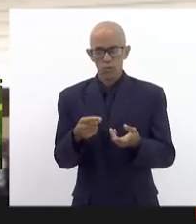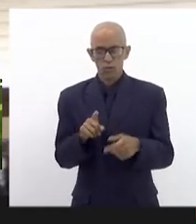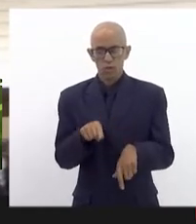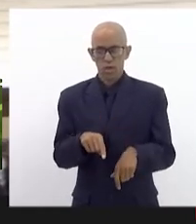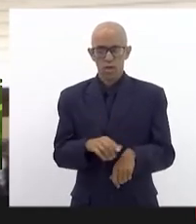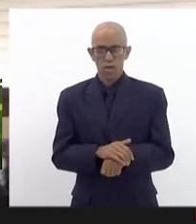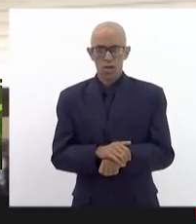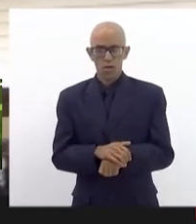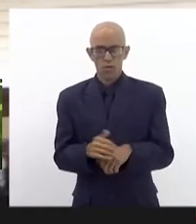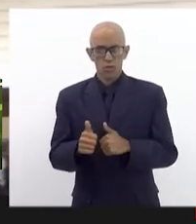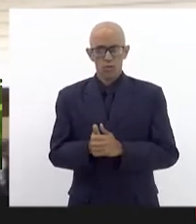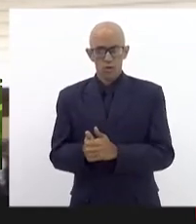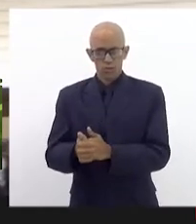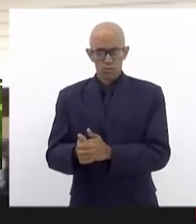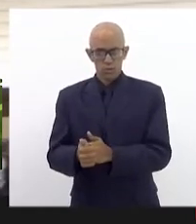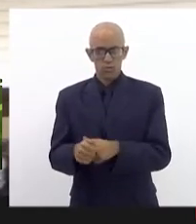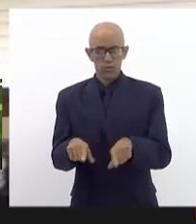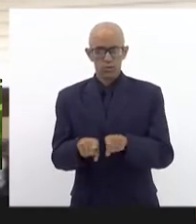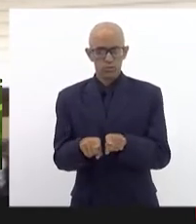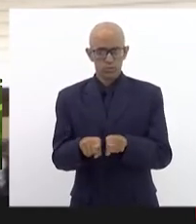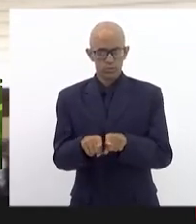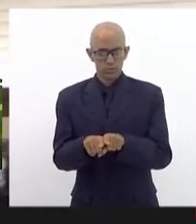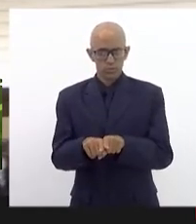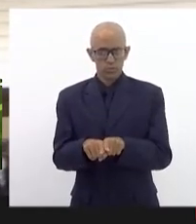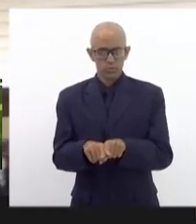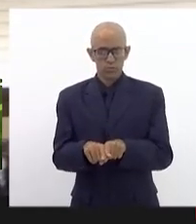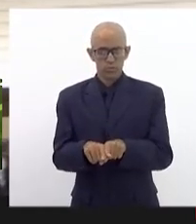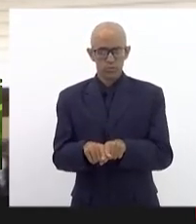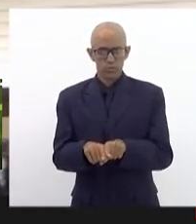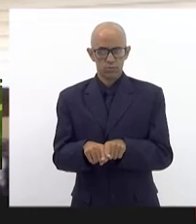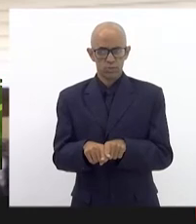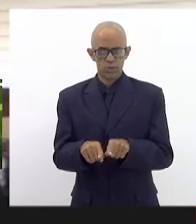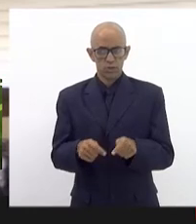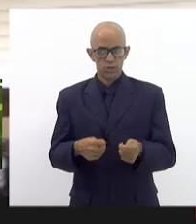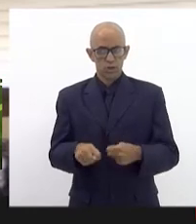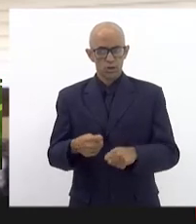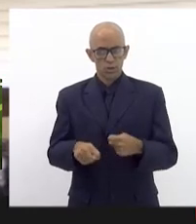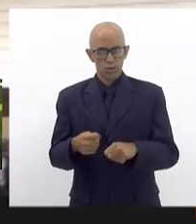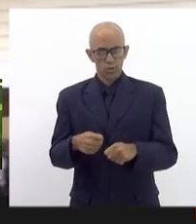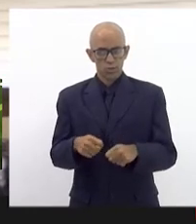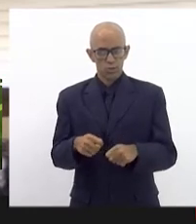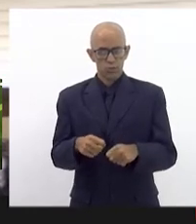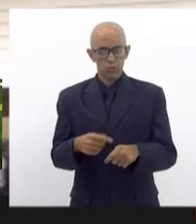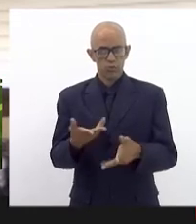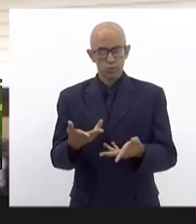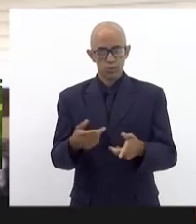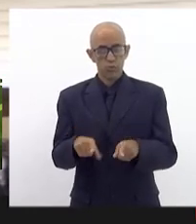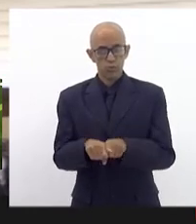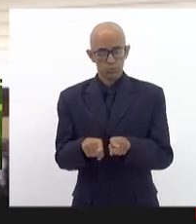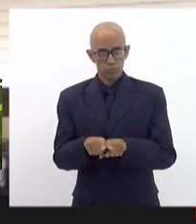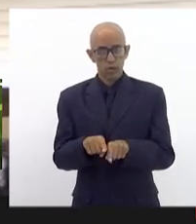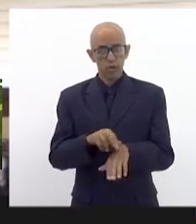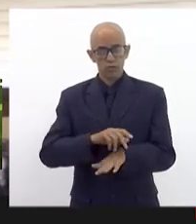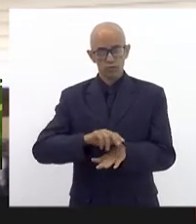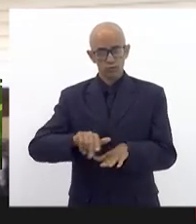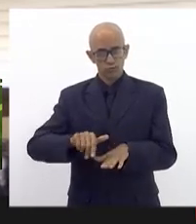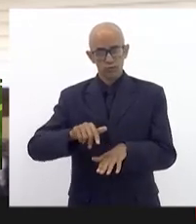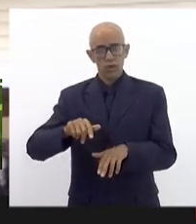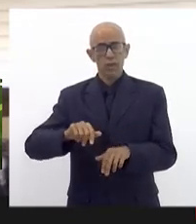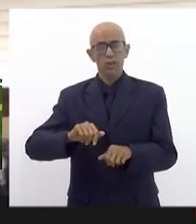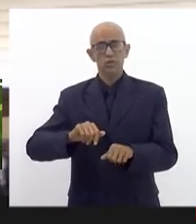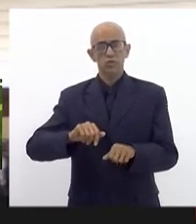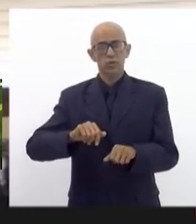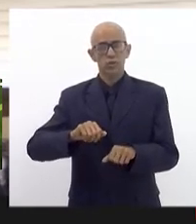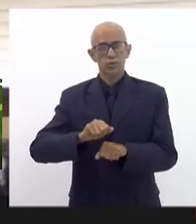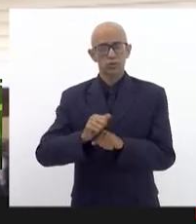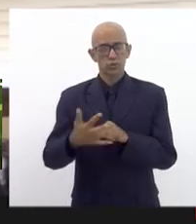do acompanhamento genômico, né, das novas variantes, bem como o desenvolvimento de equipamentos, né, de